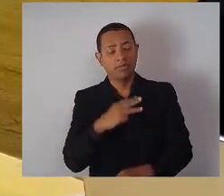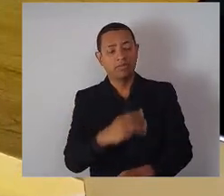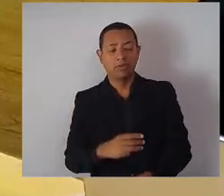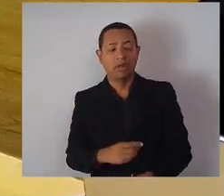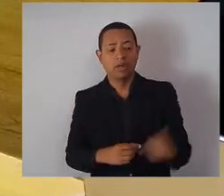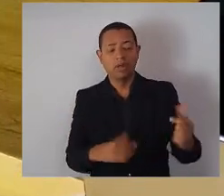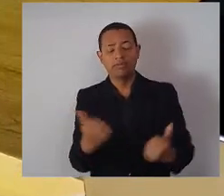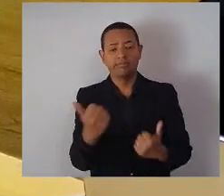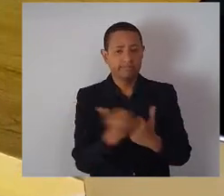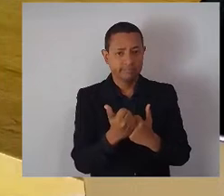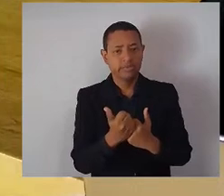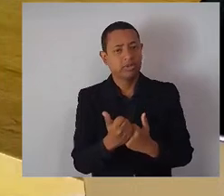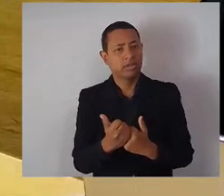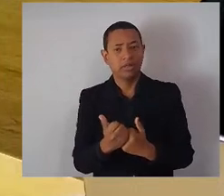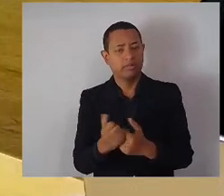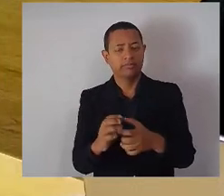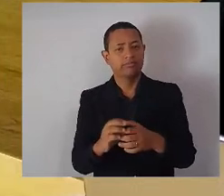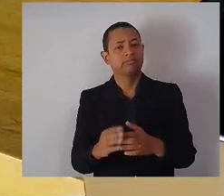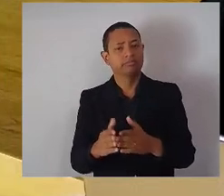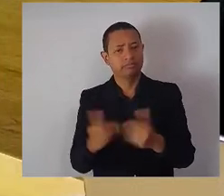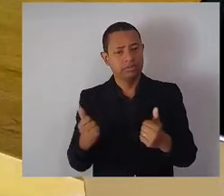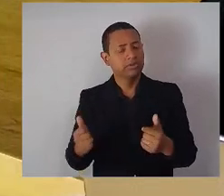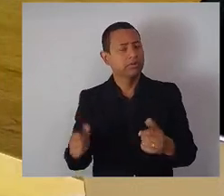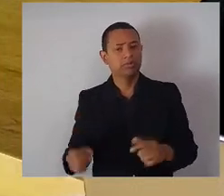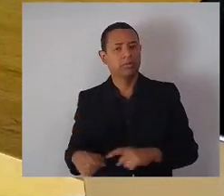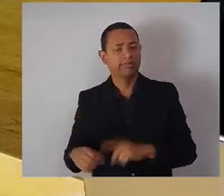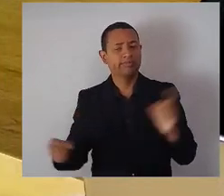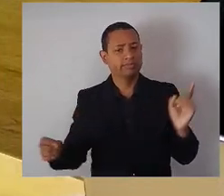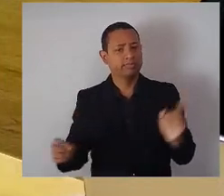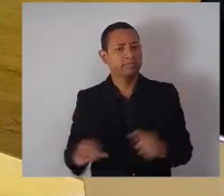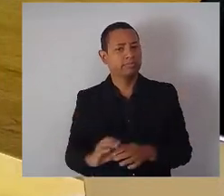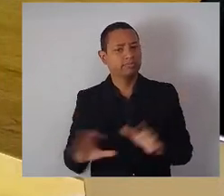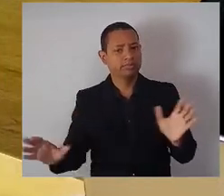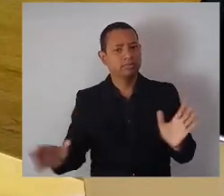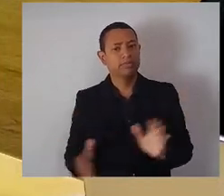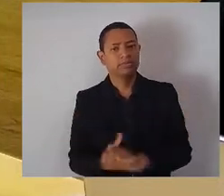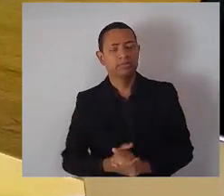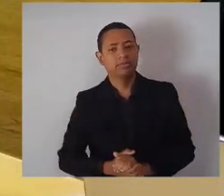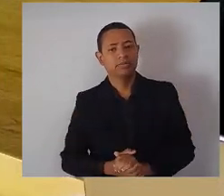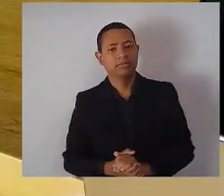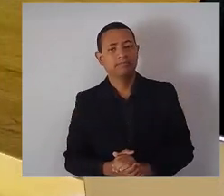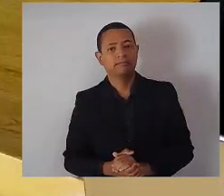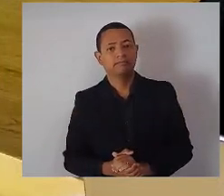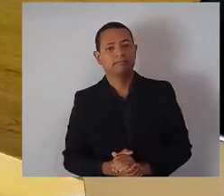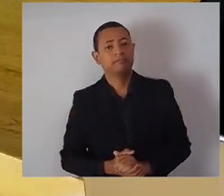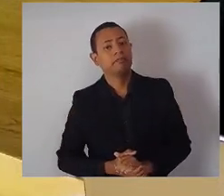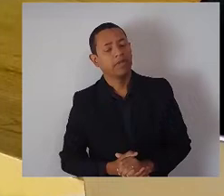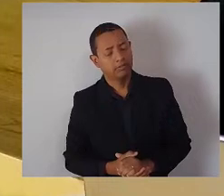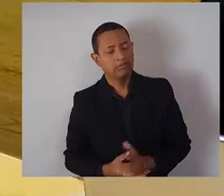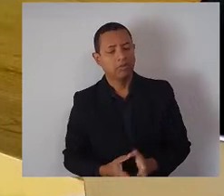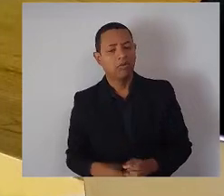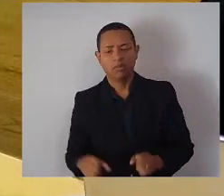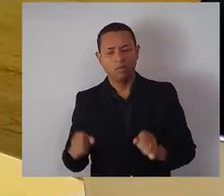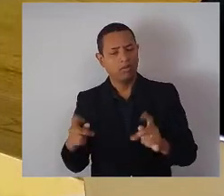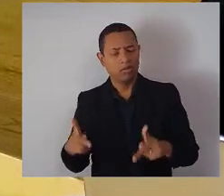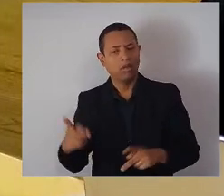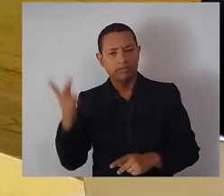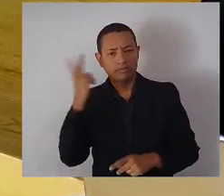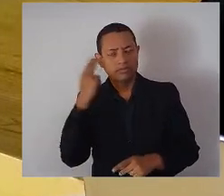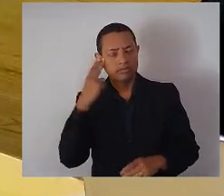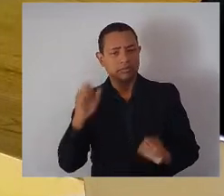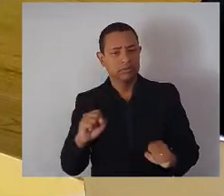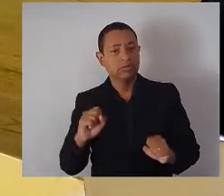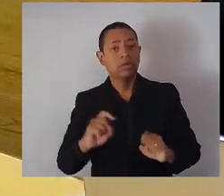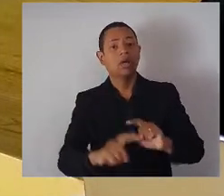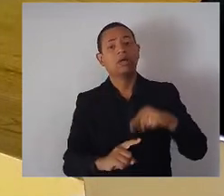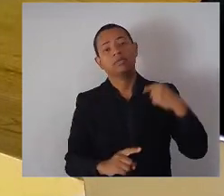ora requerido, pediu a desfiliação. Então, é um fato que ocorreu naquele momento, houve essa justa causa. O que ocorreu